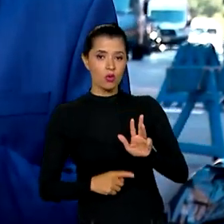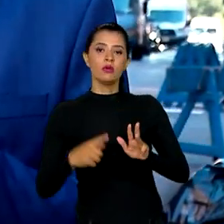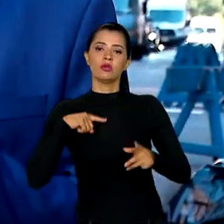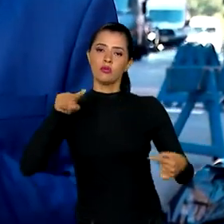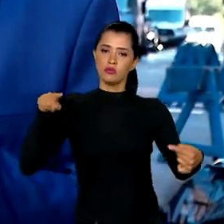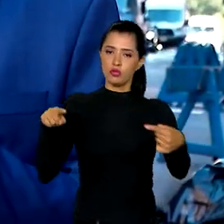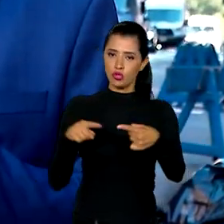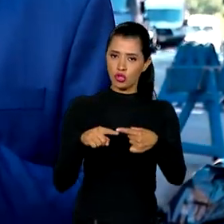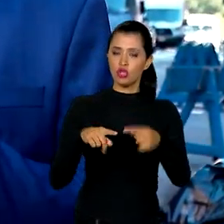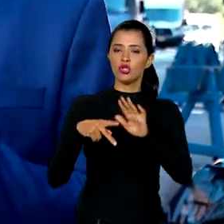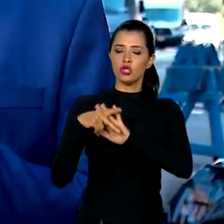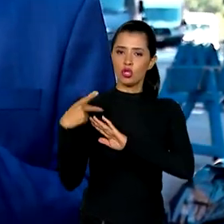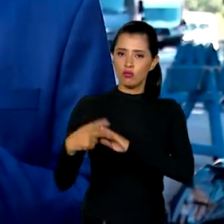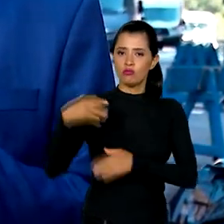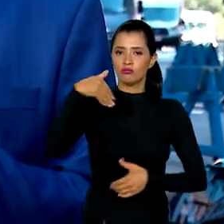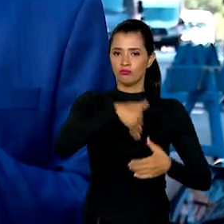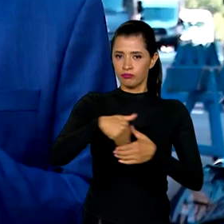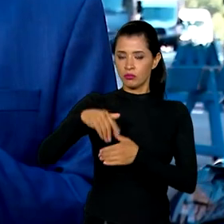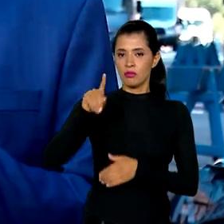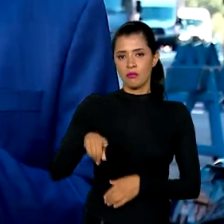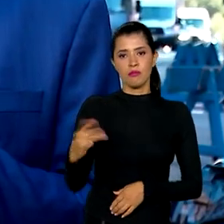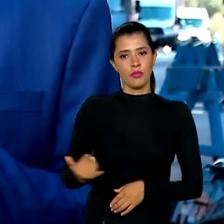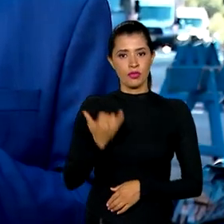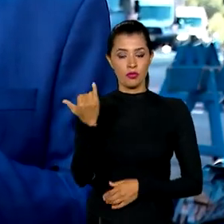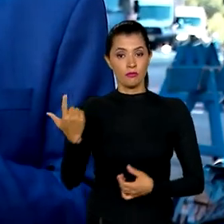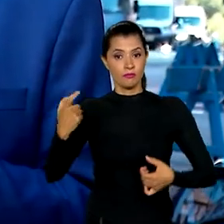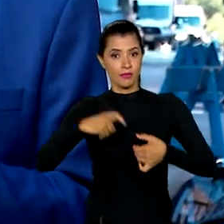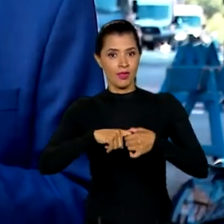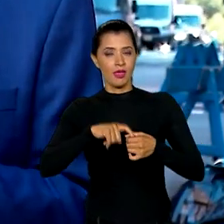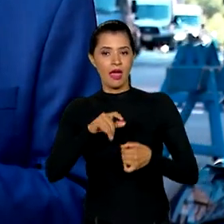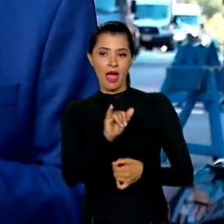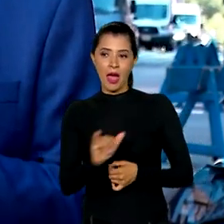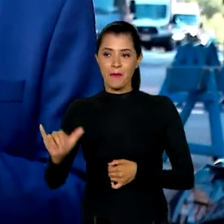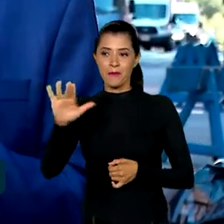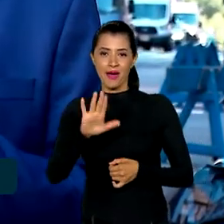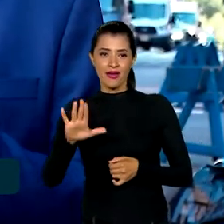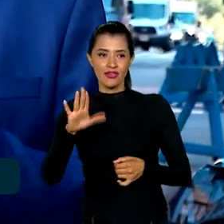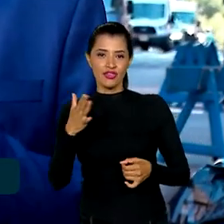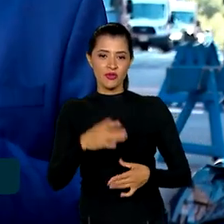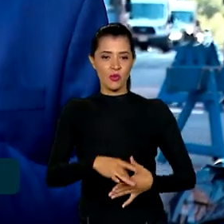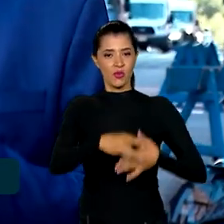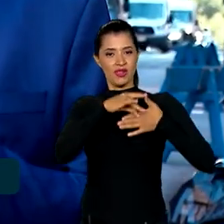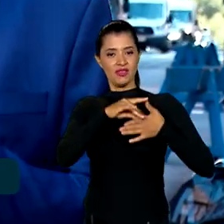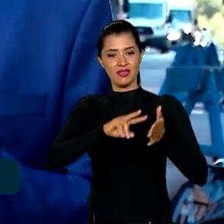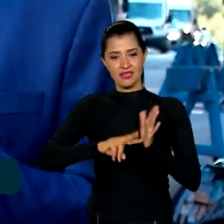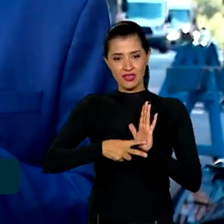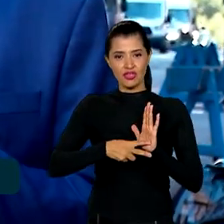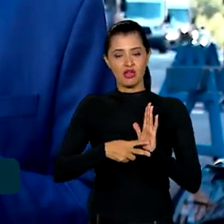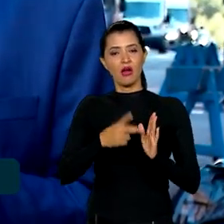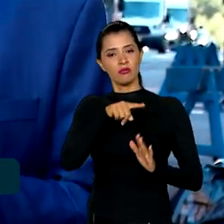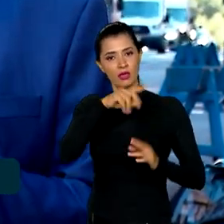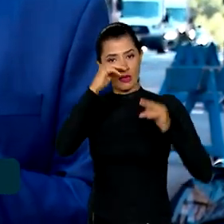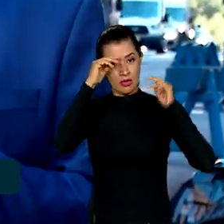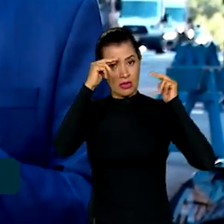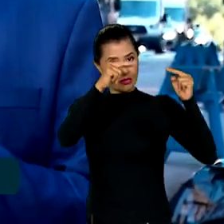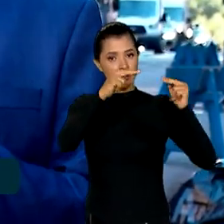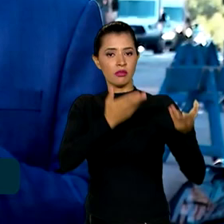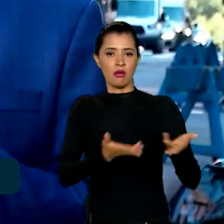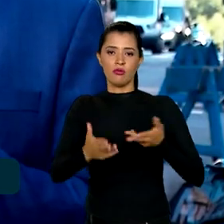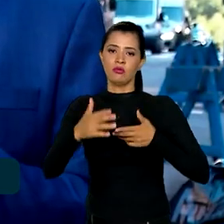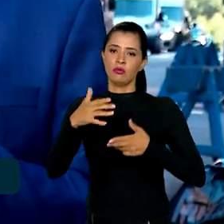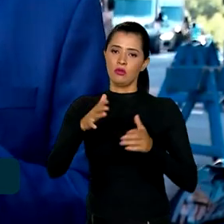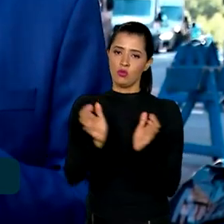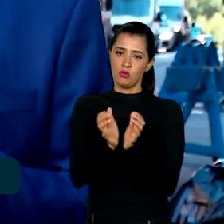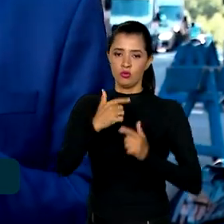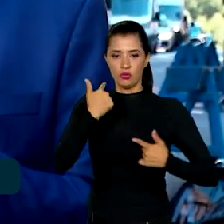doméstico, eleitoral, muito importante. Ele atrela a imagem dele a um líder sindical muito respeitado entre os